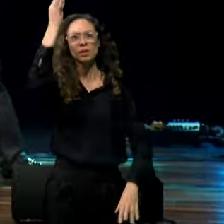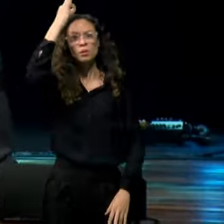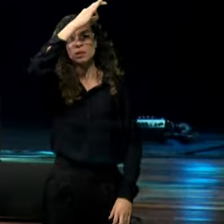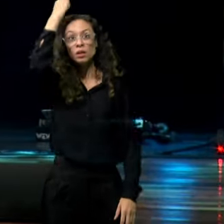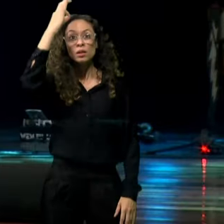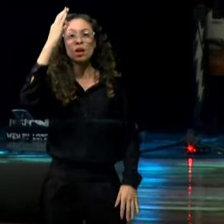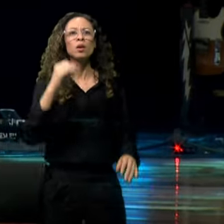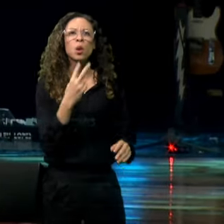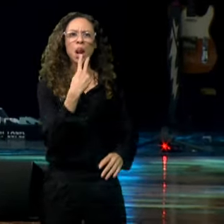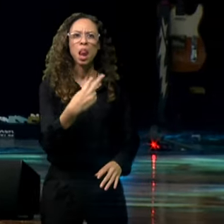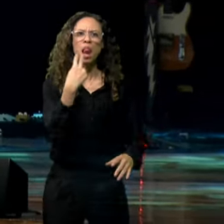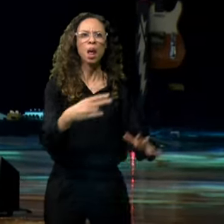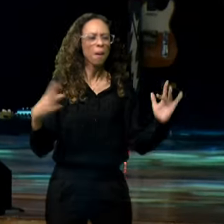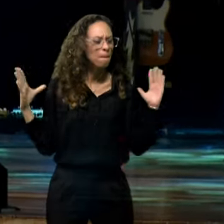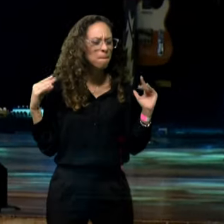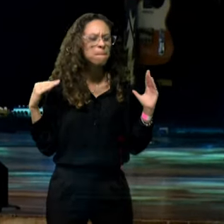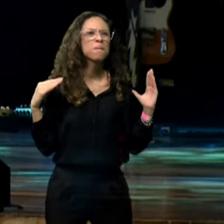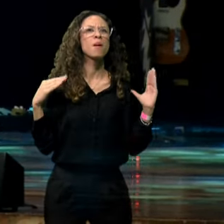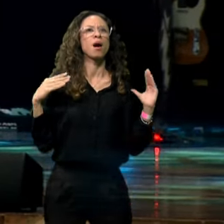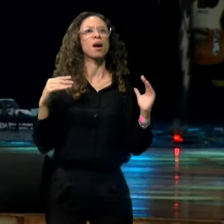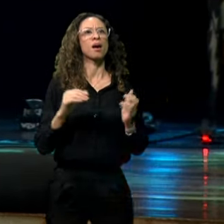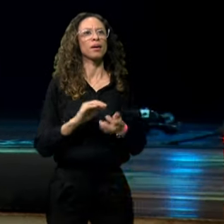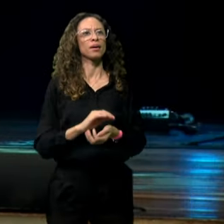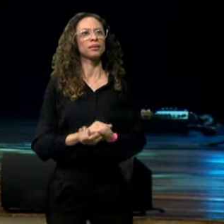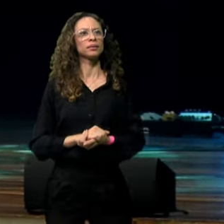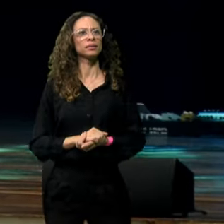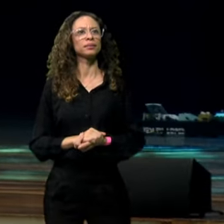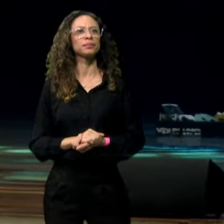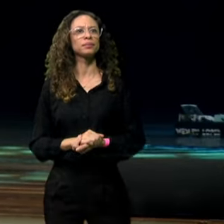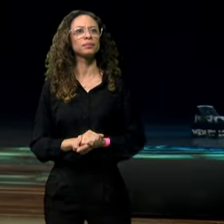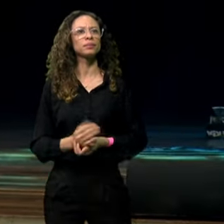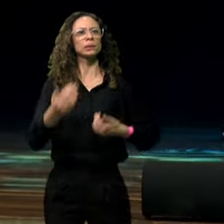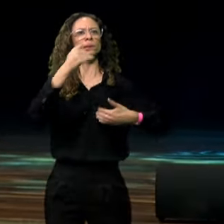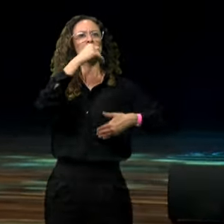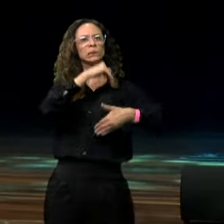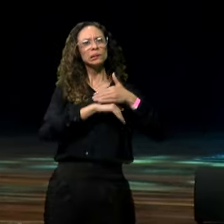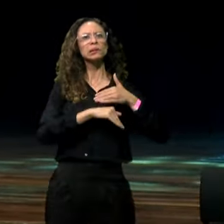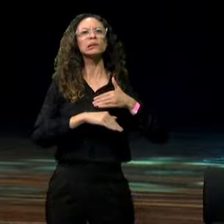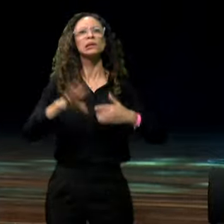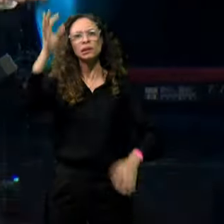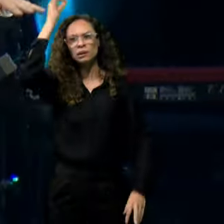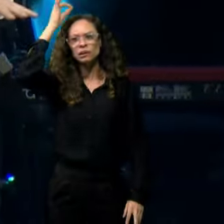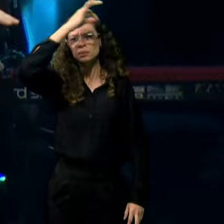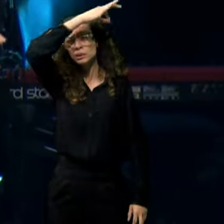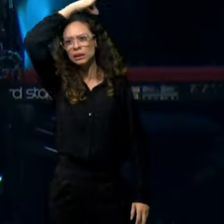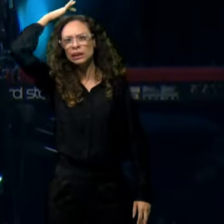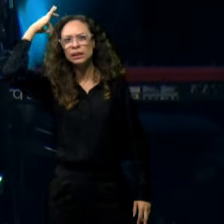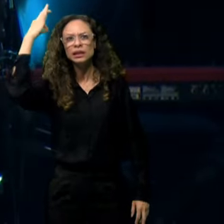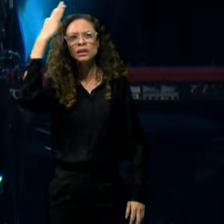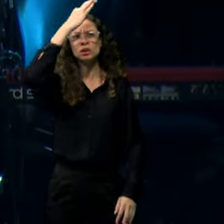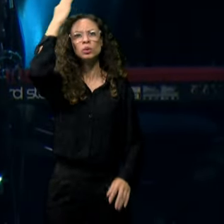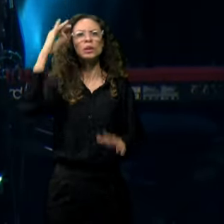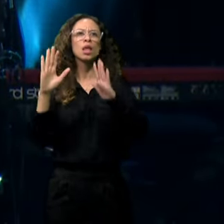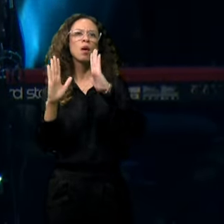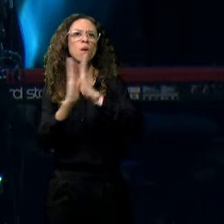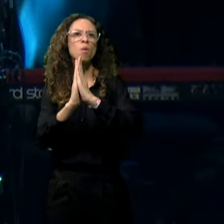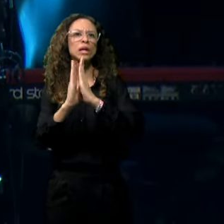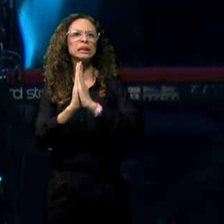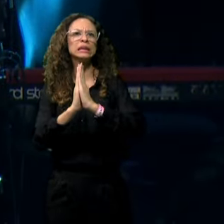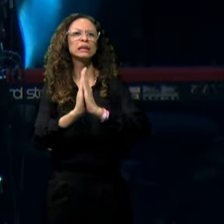e começa a encarnar encarnar o espírito de oração para